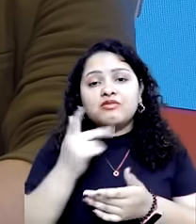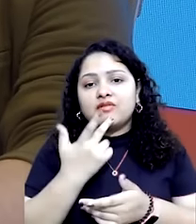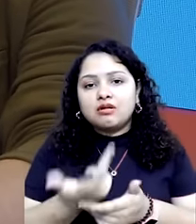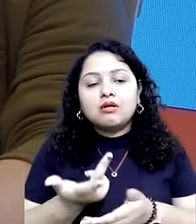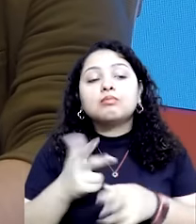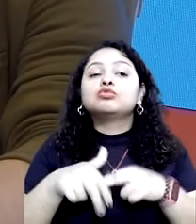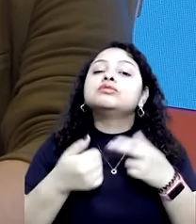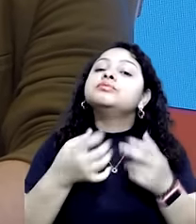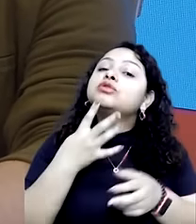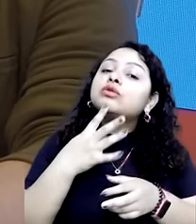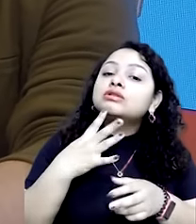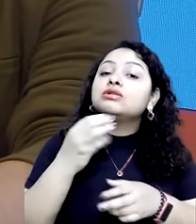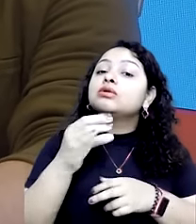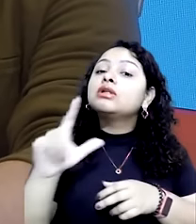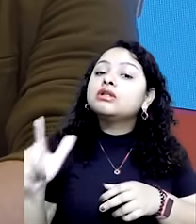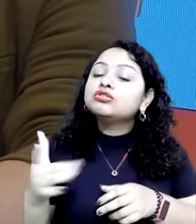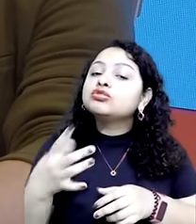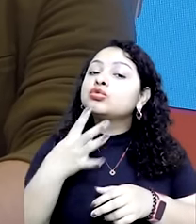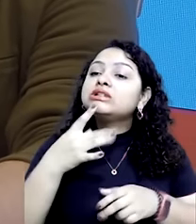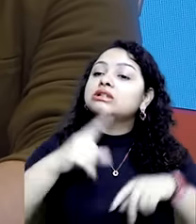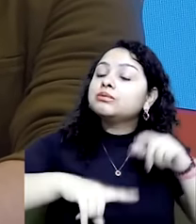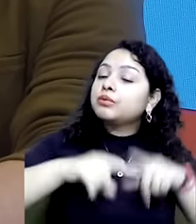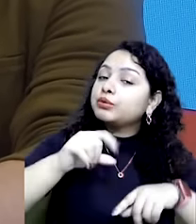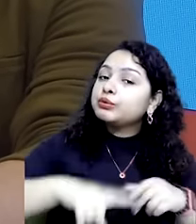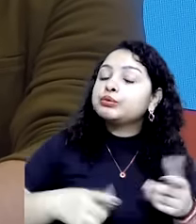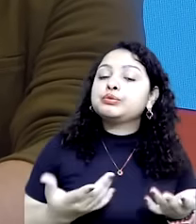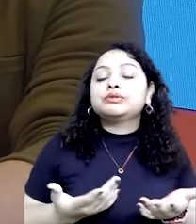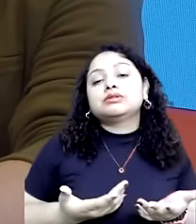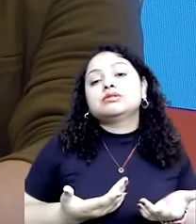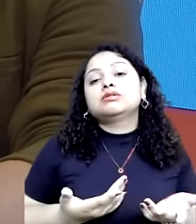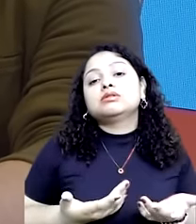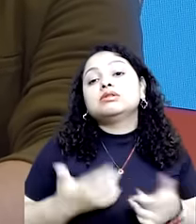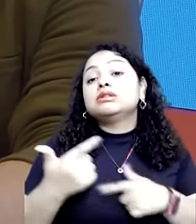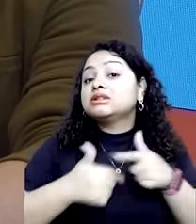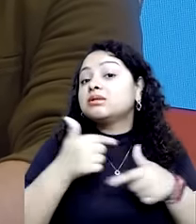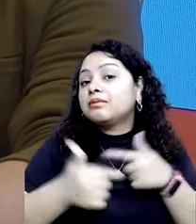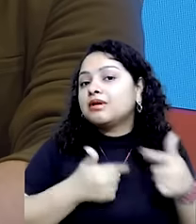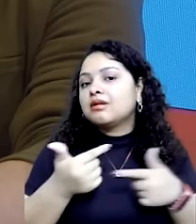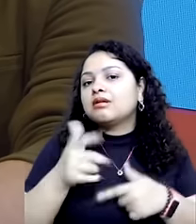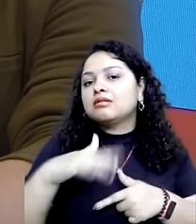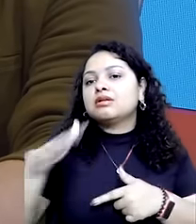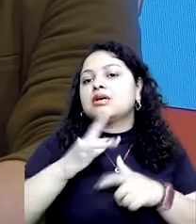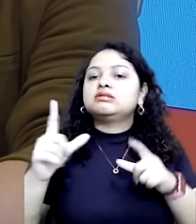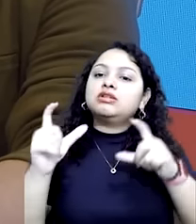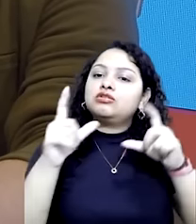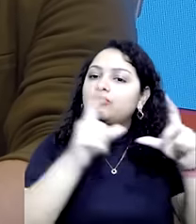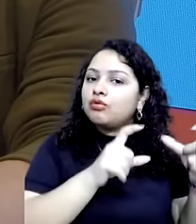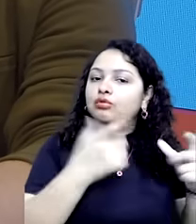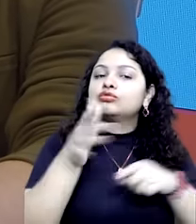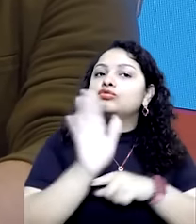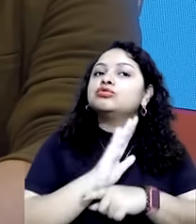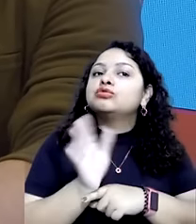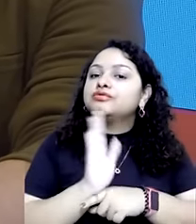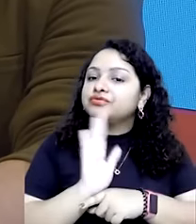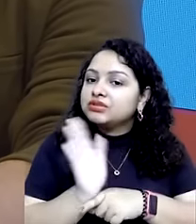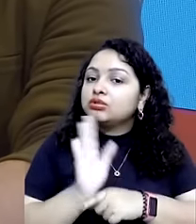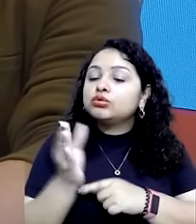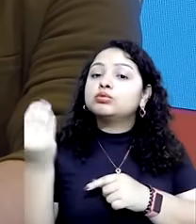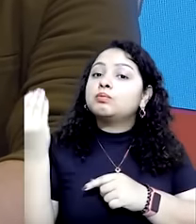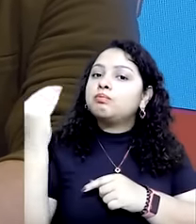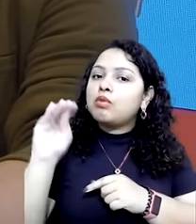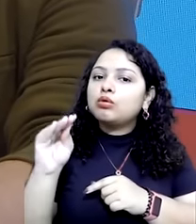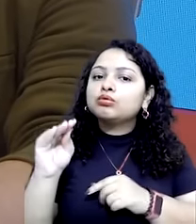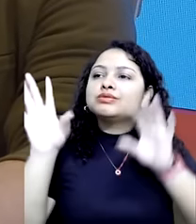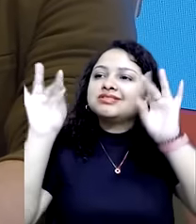importância de a gente conhecer o cliente conhecer o produto e trabalhar muito bem a questão das fotos dos vídeos colocando